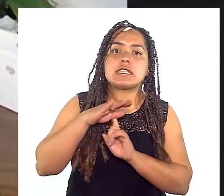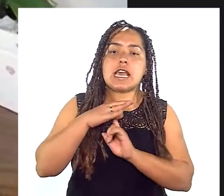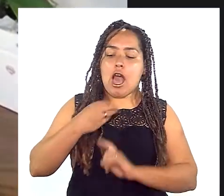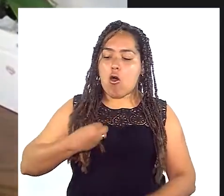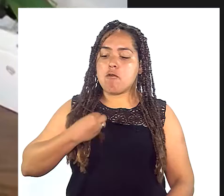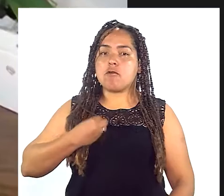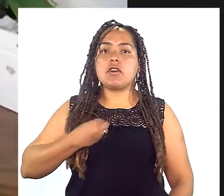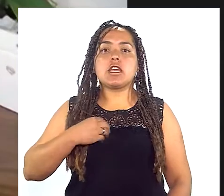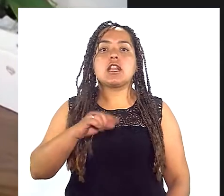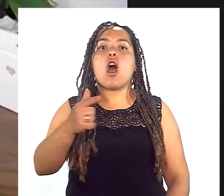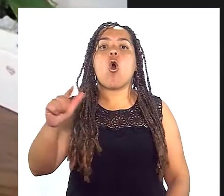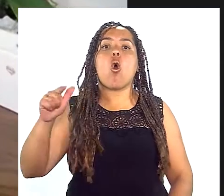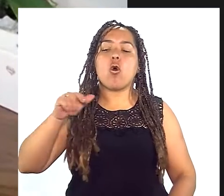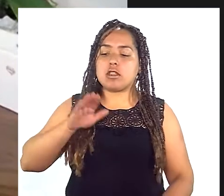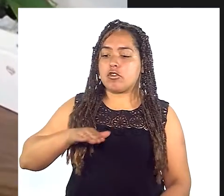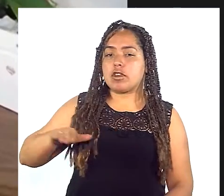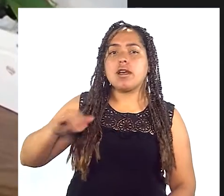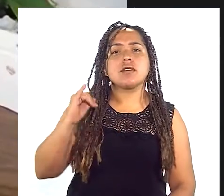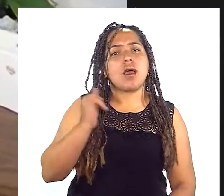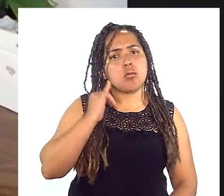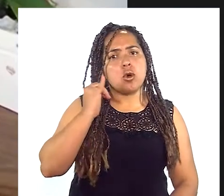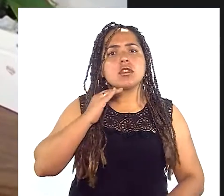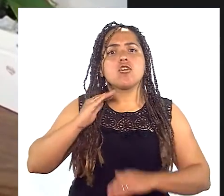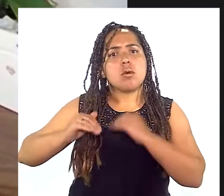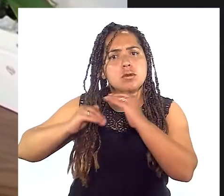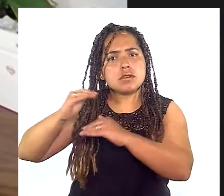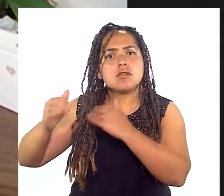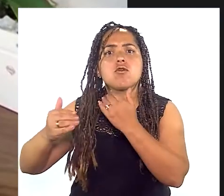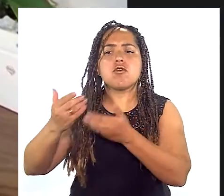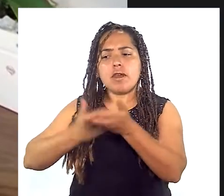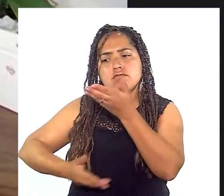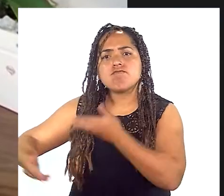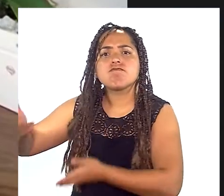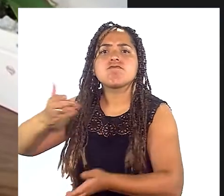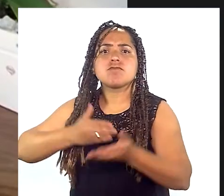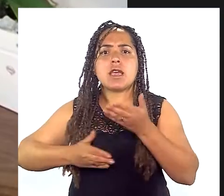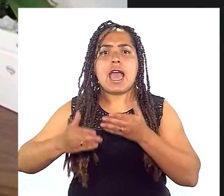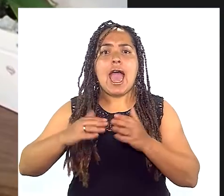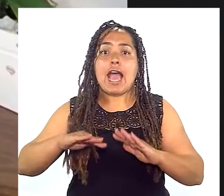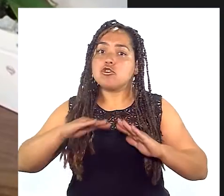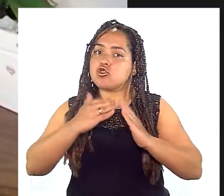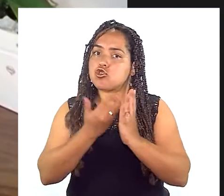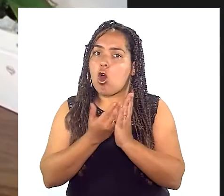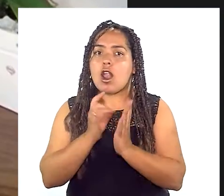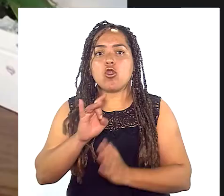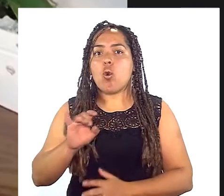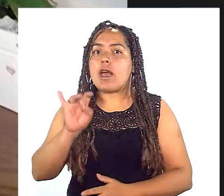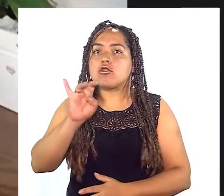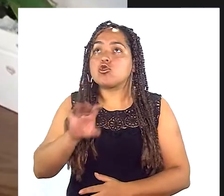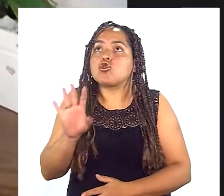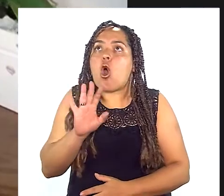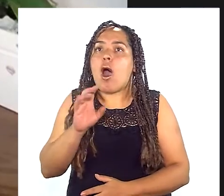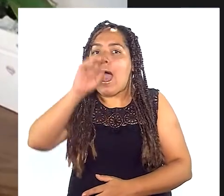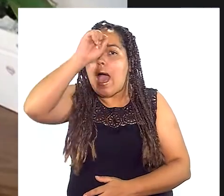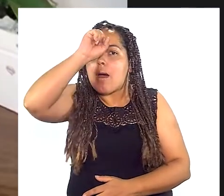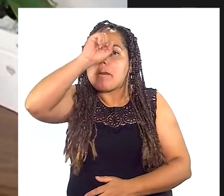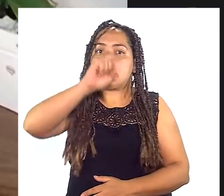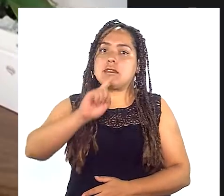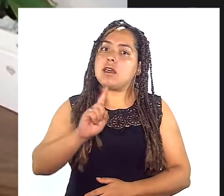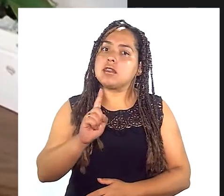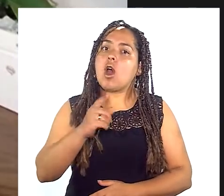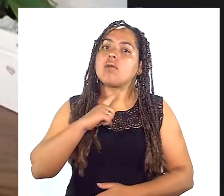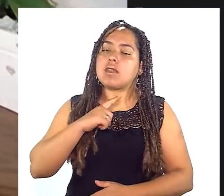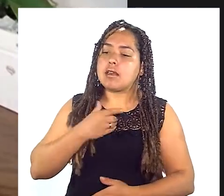social, então do contato com outras crianças, que é tão importante para o desenvolvimento, para a interação, né? A escola não é somente aprendizado,